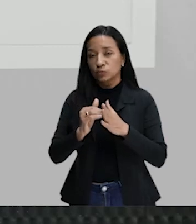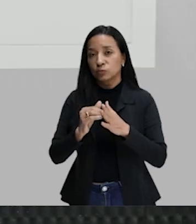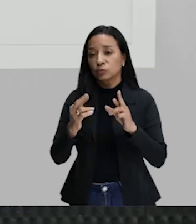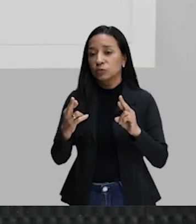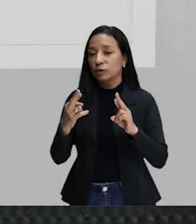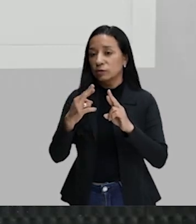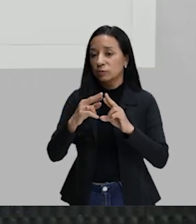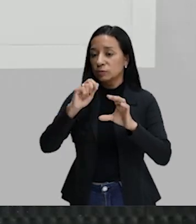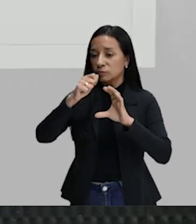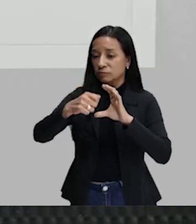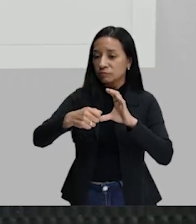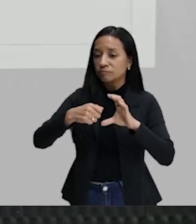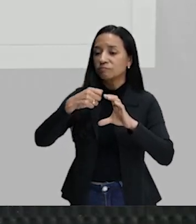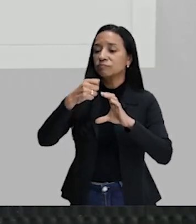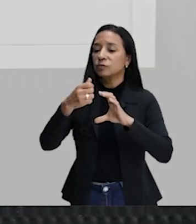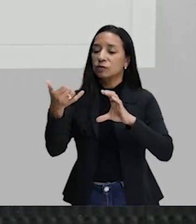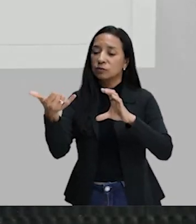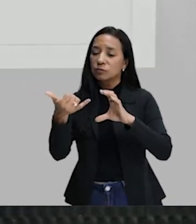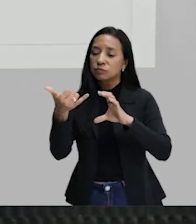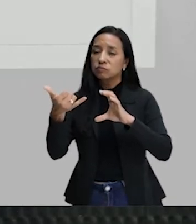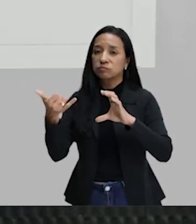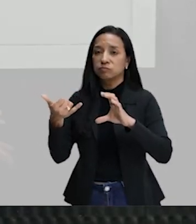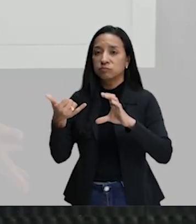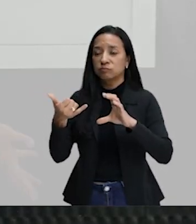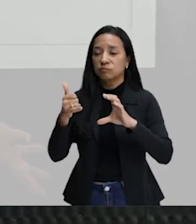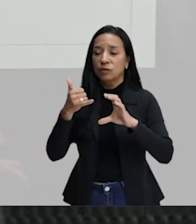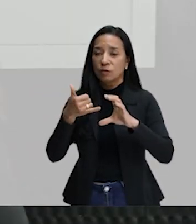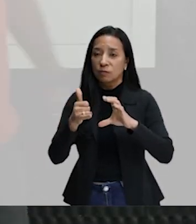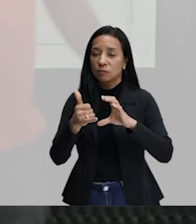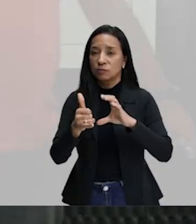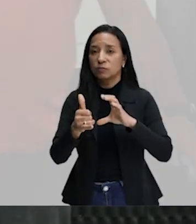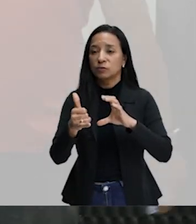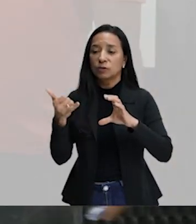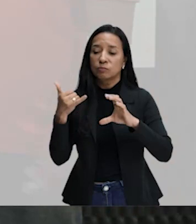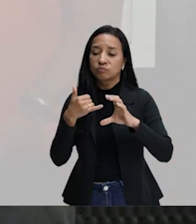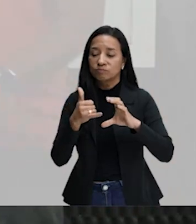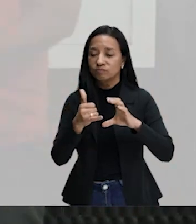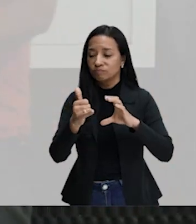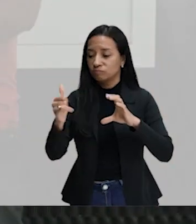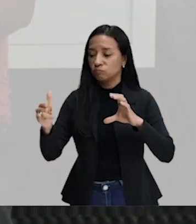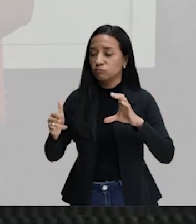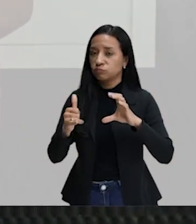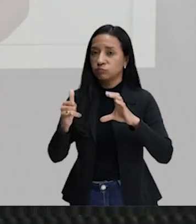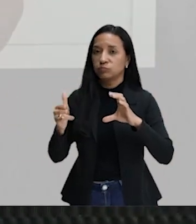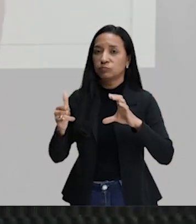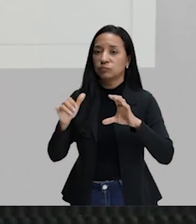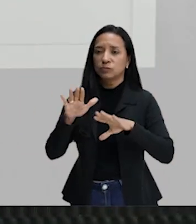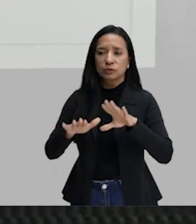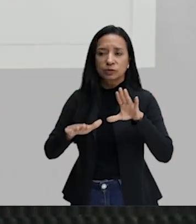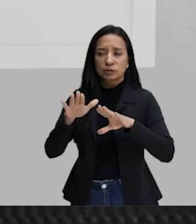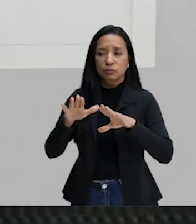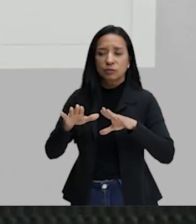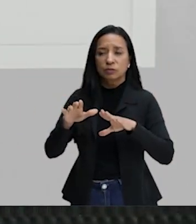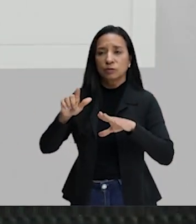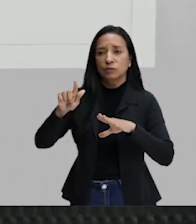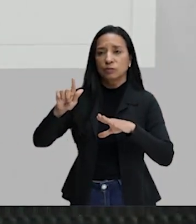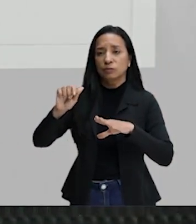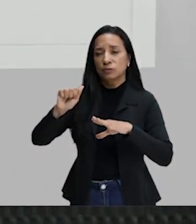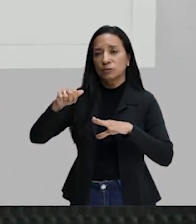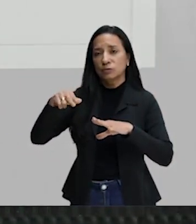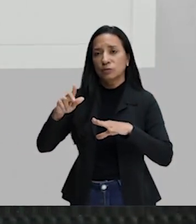elétrica, né, entrando num campo magnético dependendo do ângulo, né?